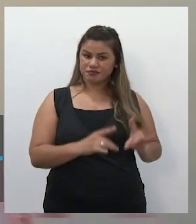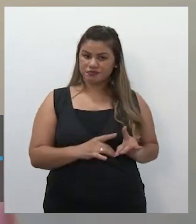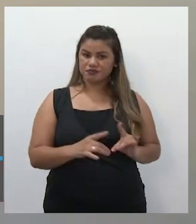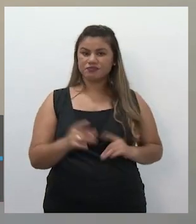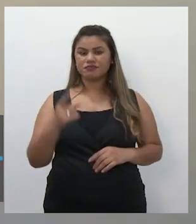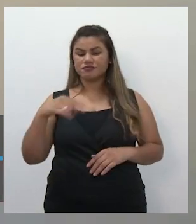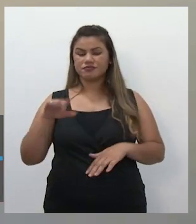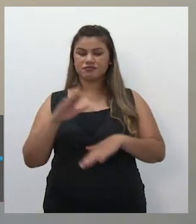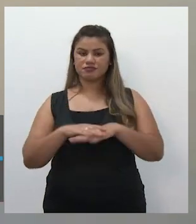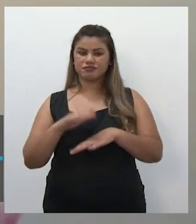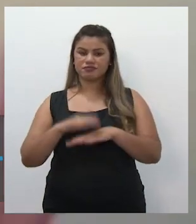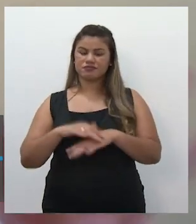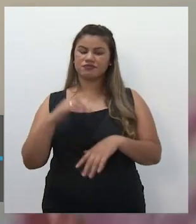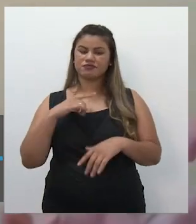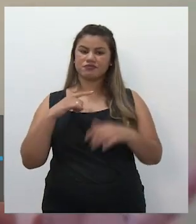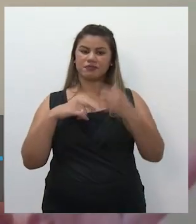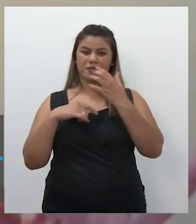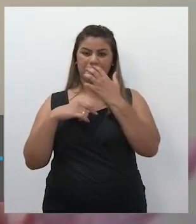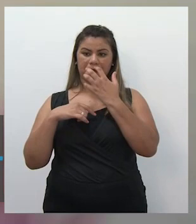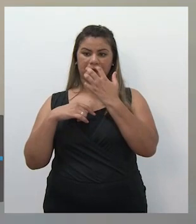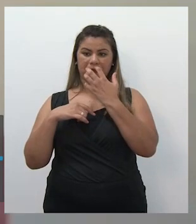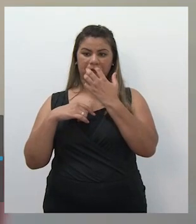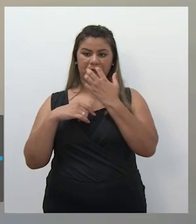vai mobilizar tudo isso,